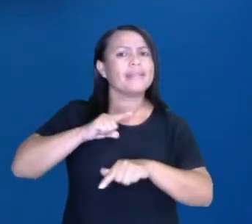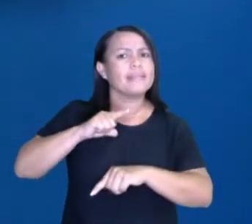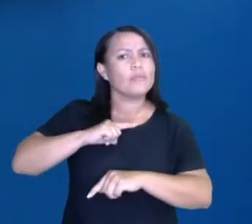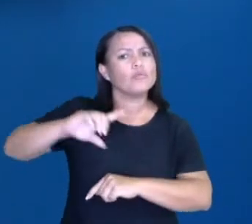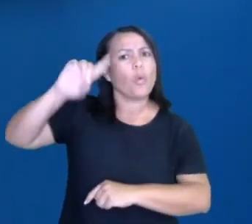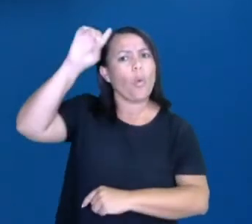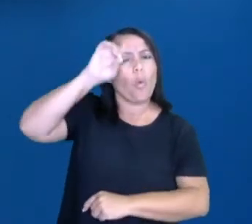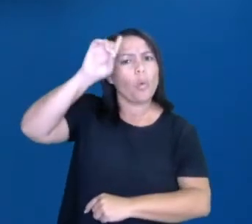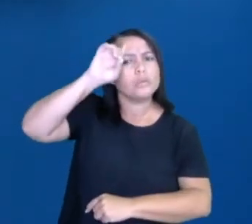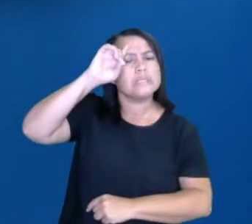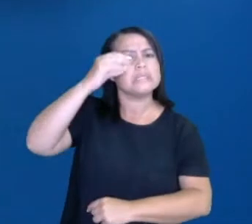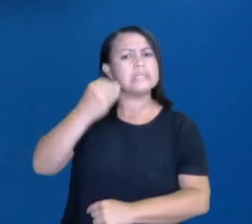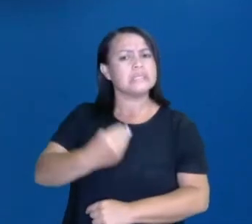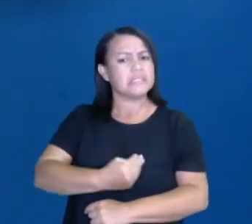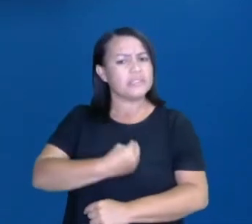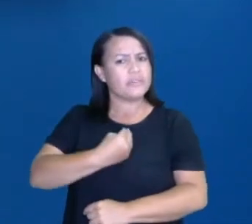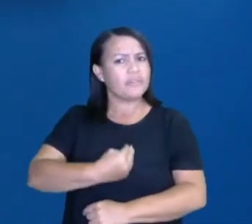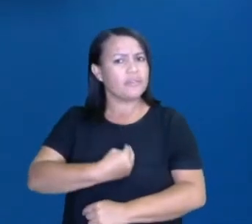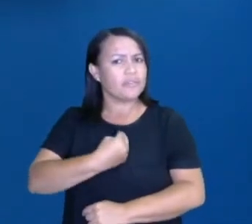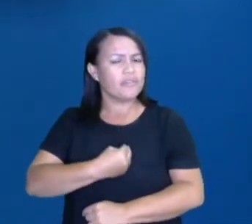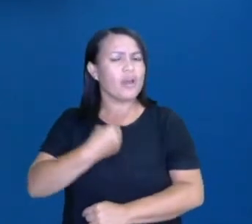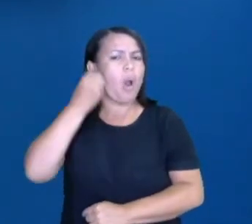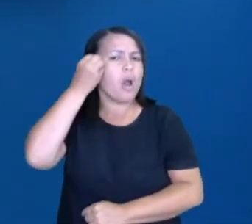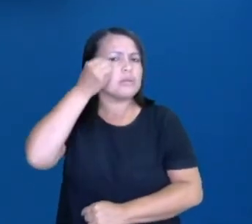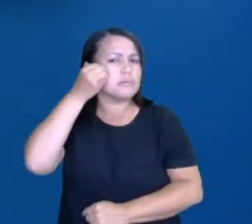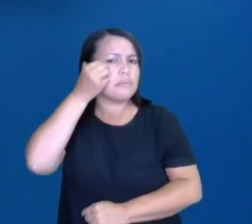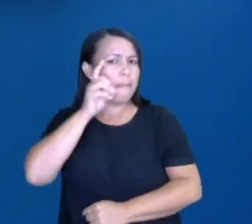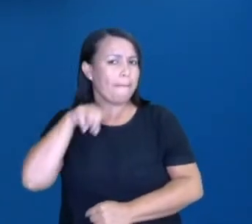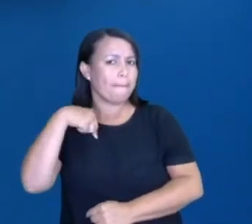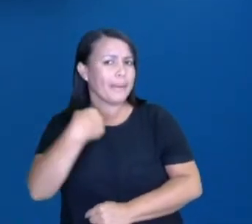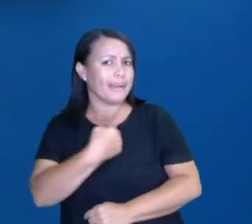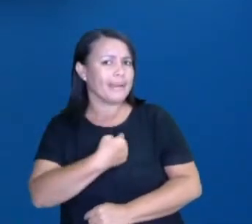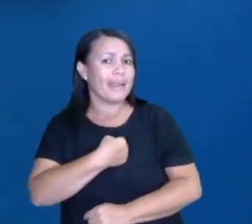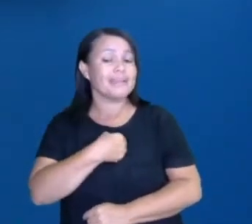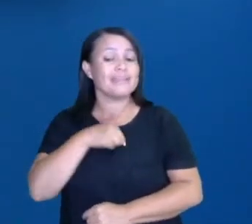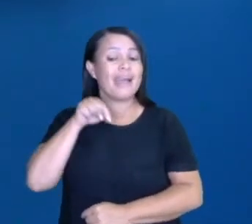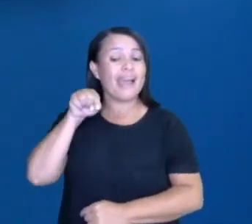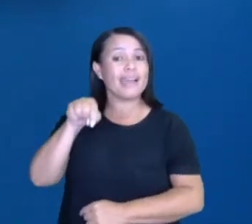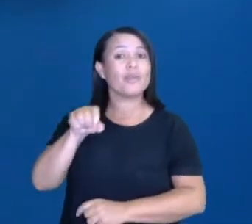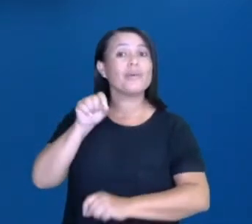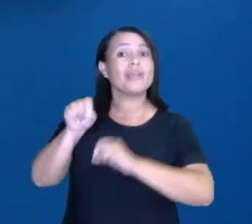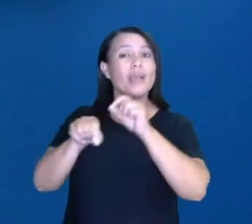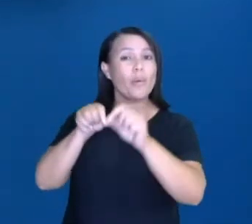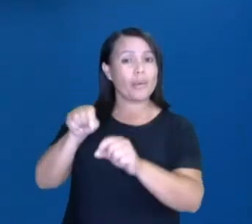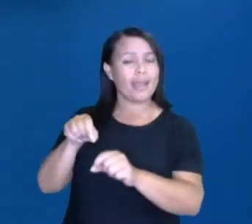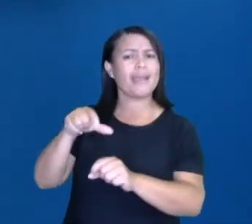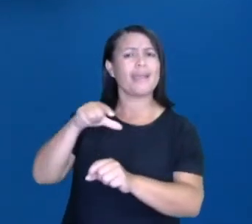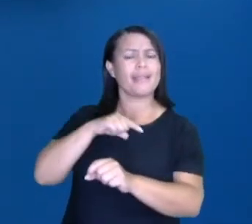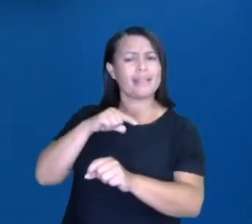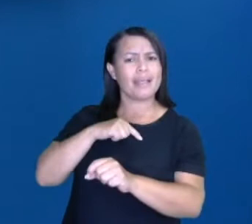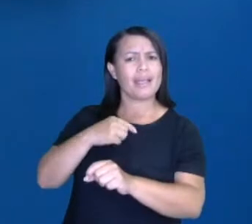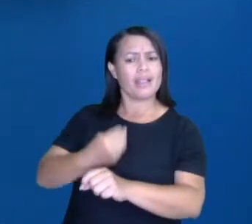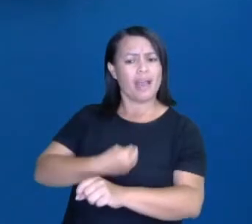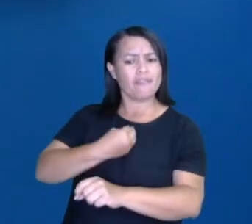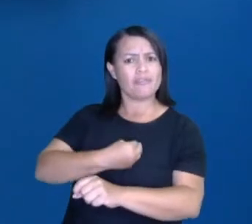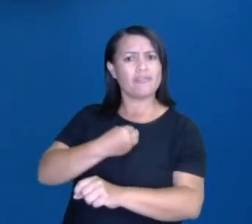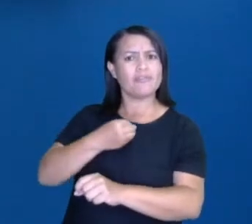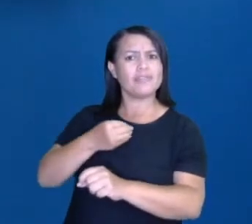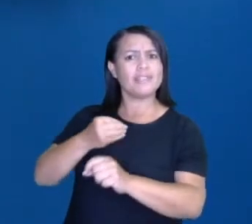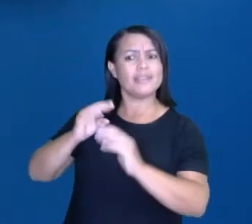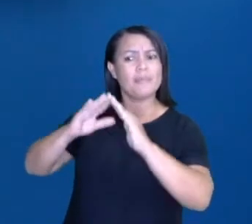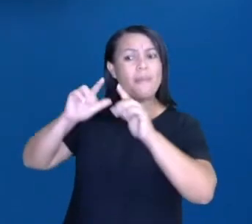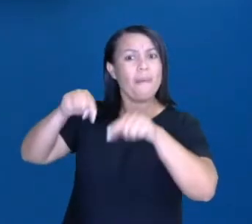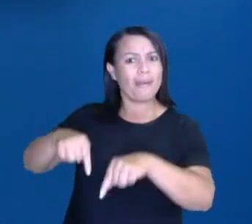cotidiano, que vivenciamos nossas experiências. É aquilo que é pertencente a gente,